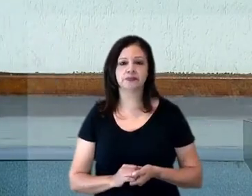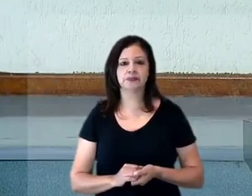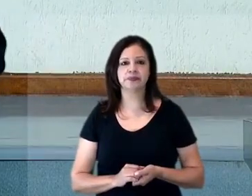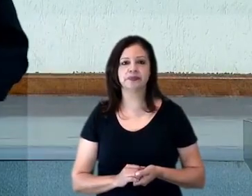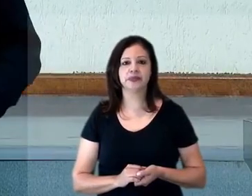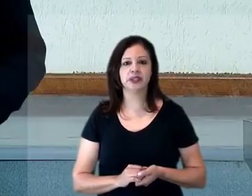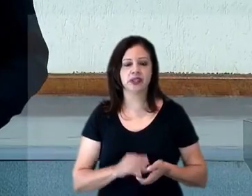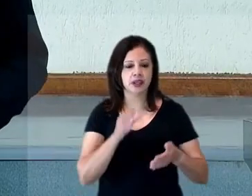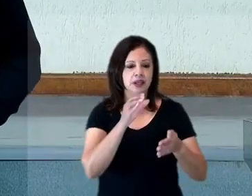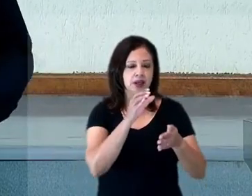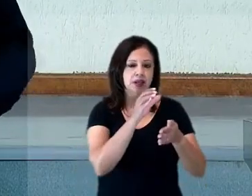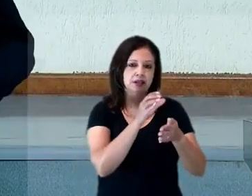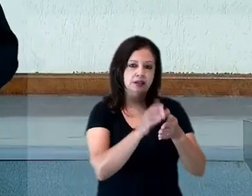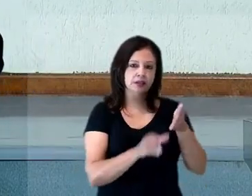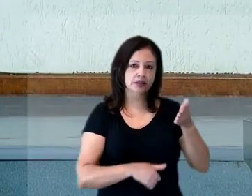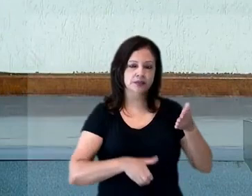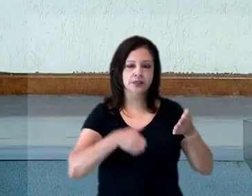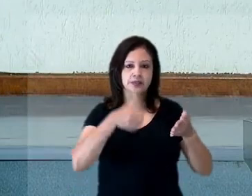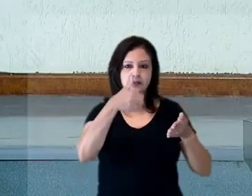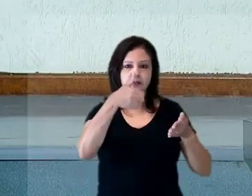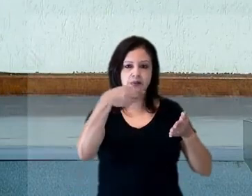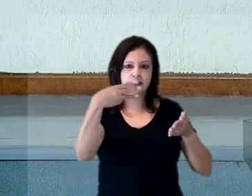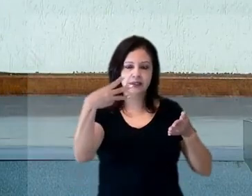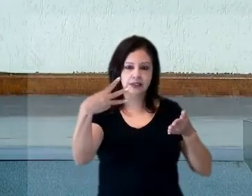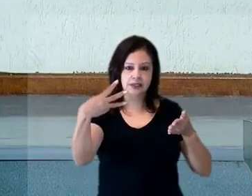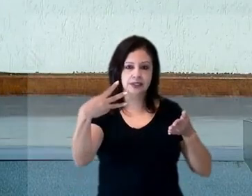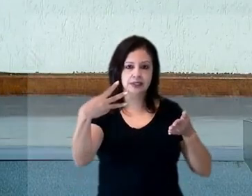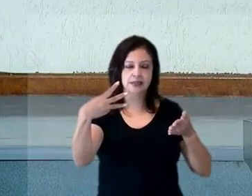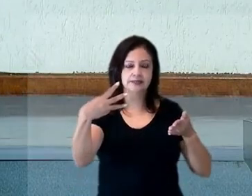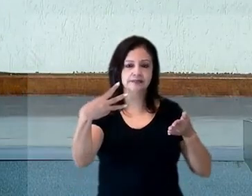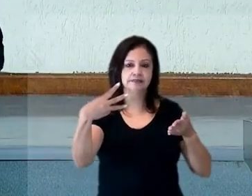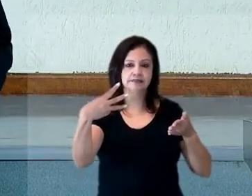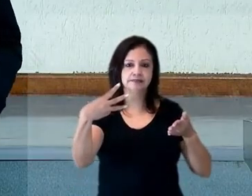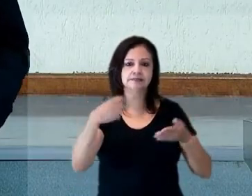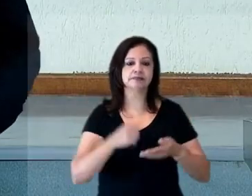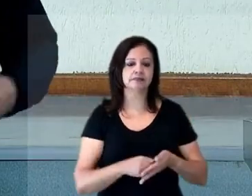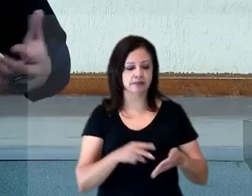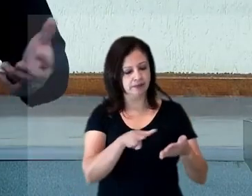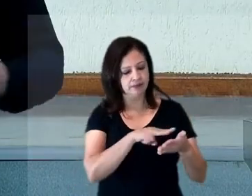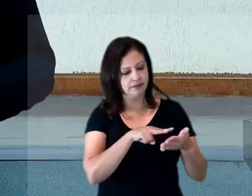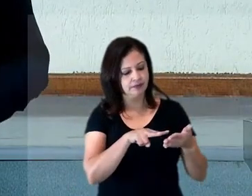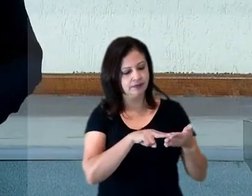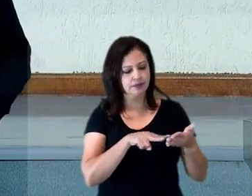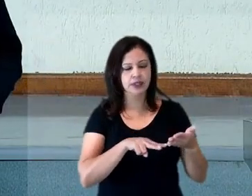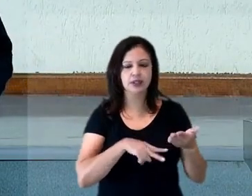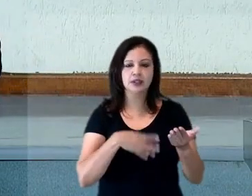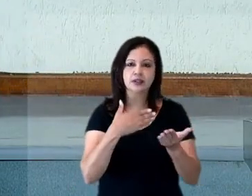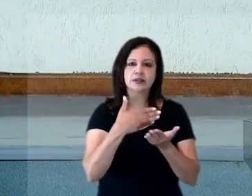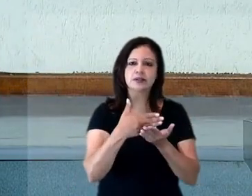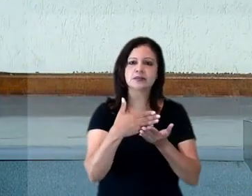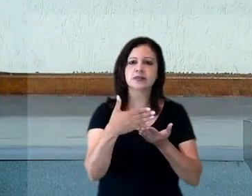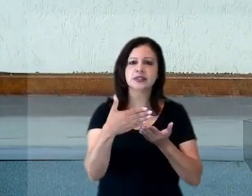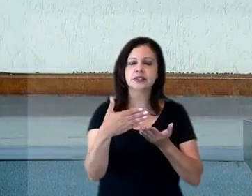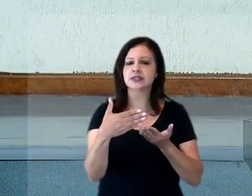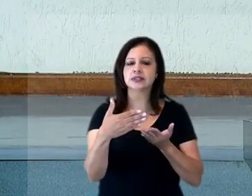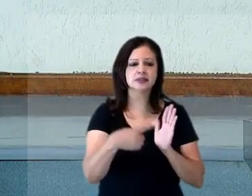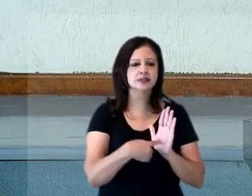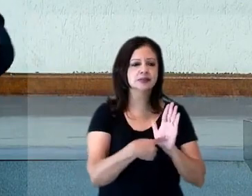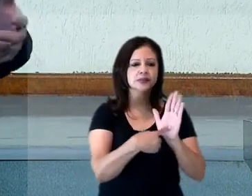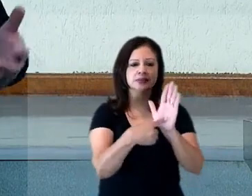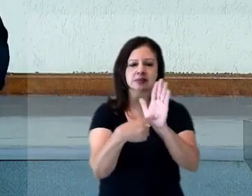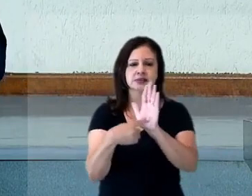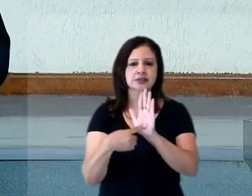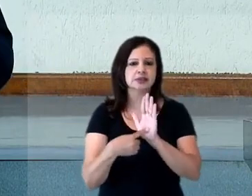o capítulo 13, que é o capítulo que nós lemos, que nós compartilhamos, ele começa relatando, então nós vemos